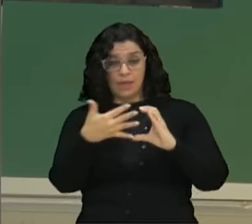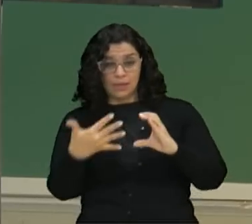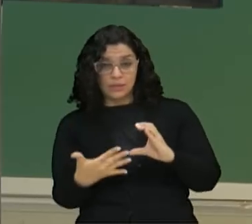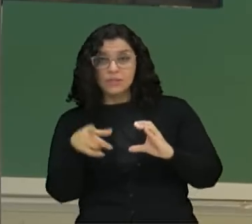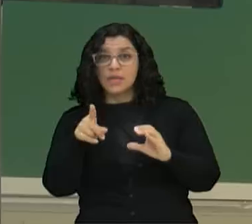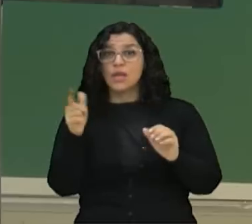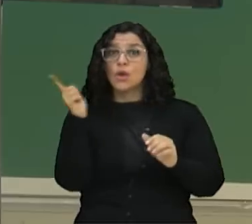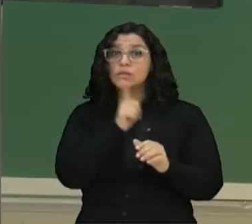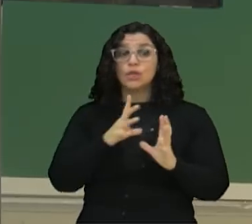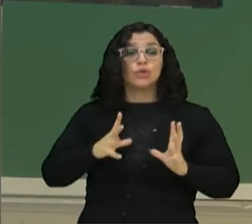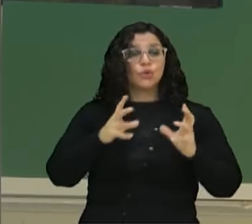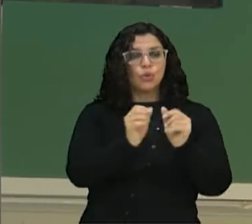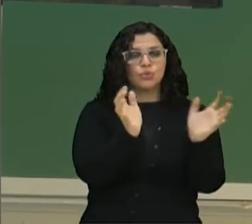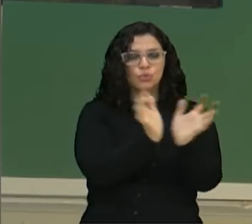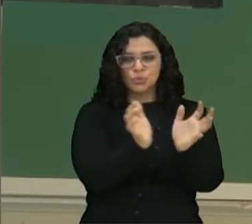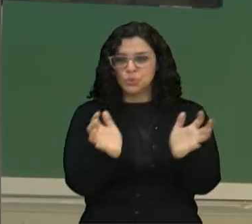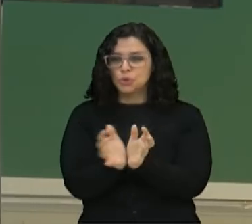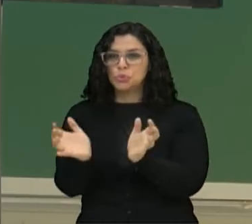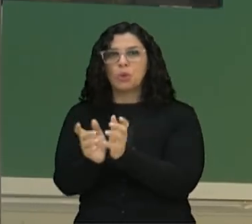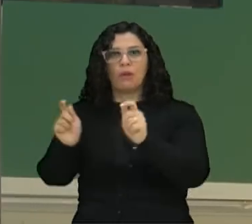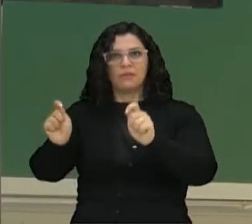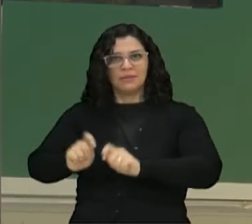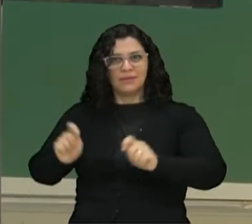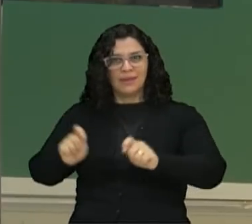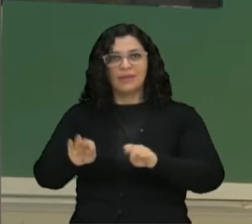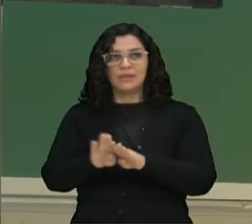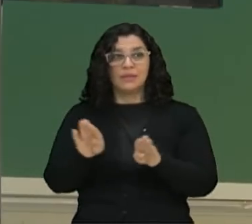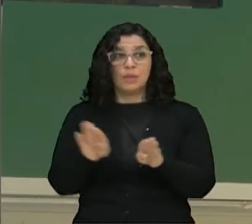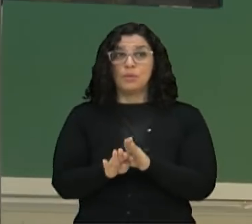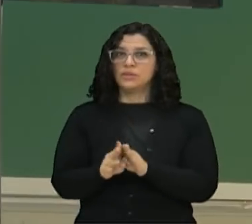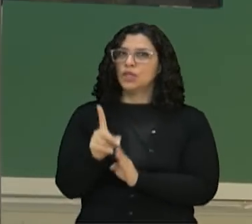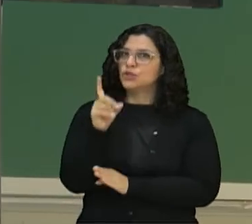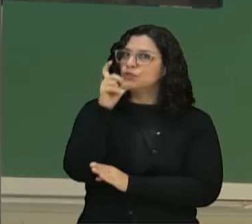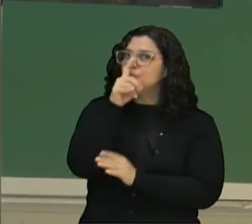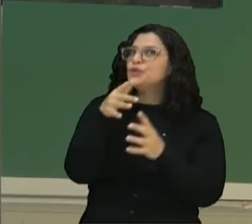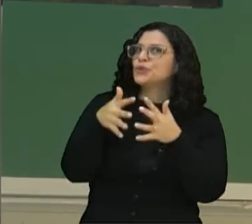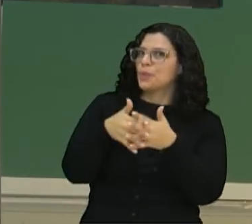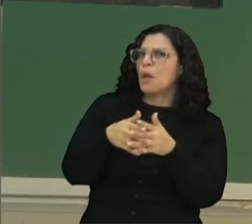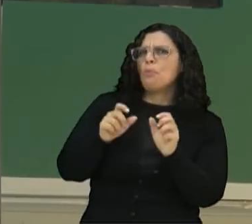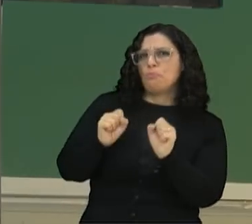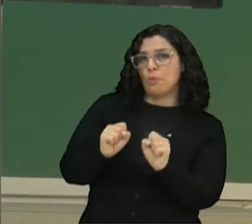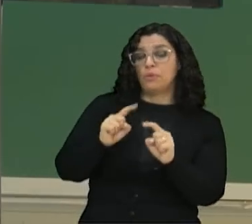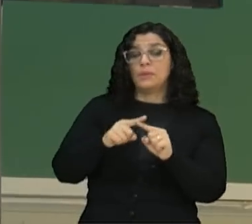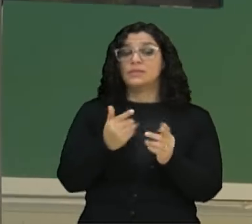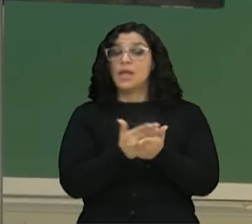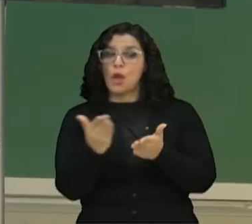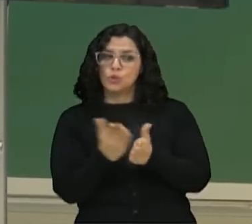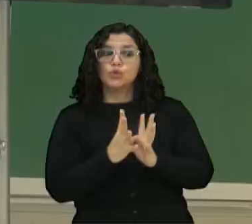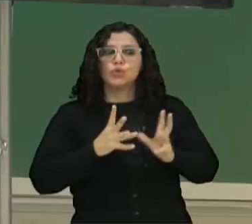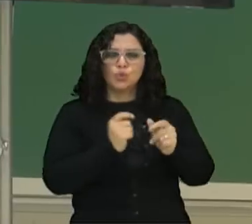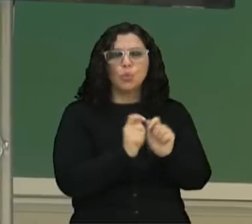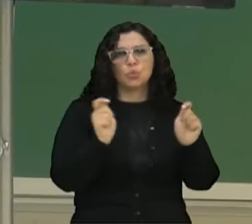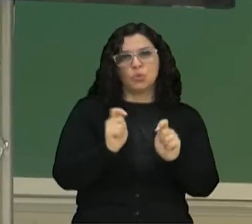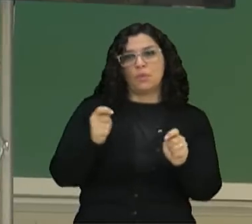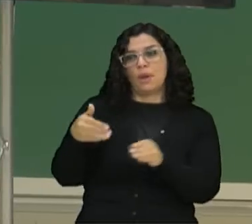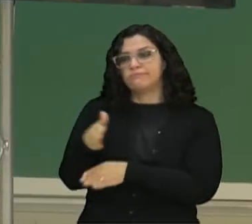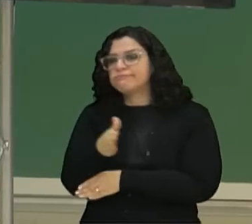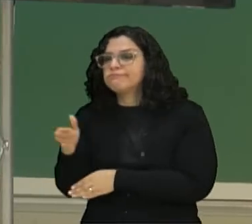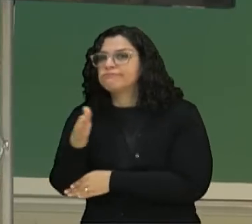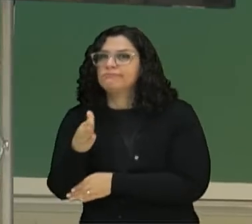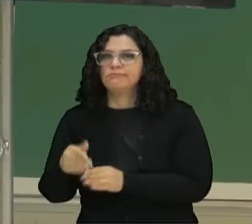tornem acessível a todos os grupos, né? Pode ter um roteiro mais difícil que o outro, porém, todos têm condições de